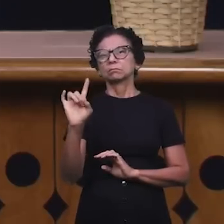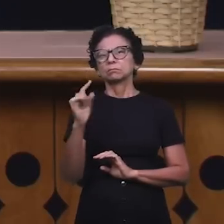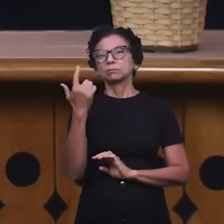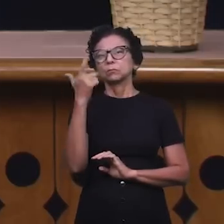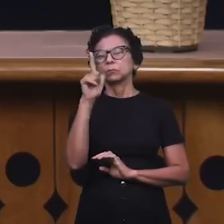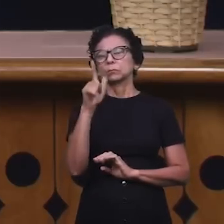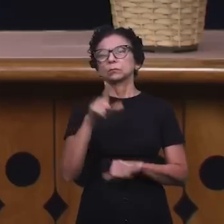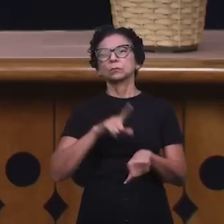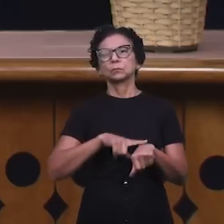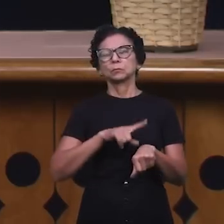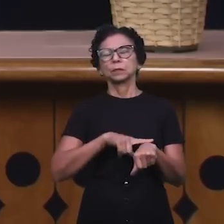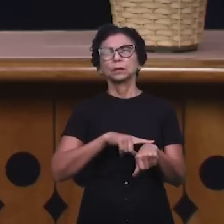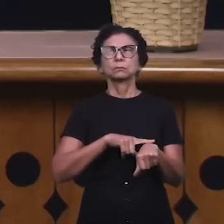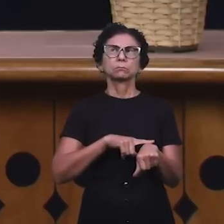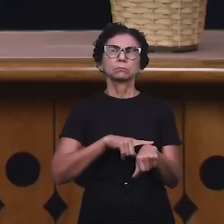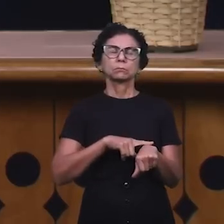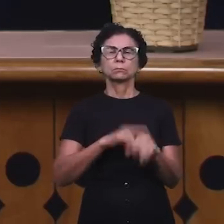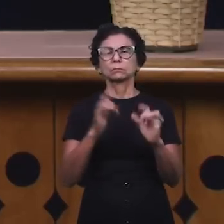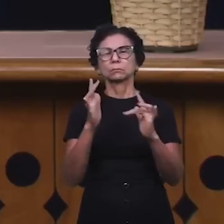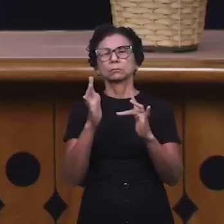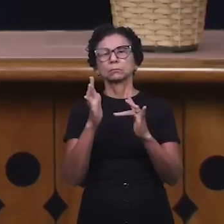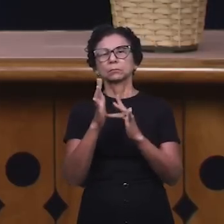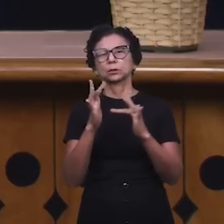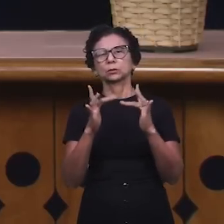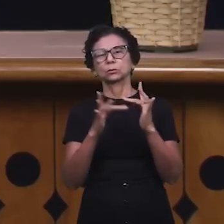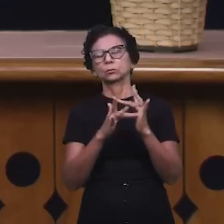estava com